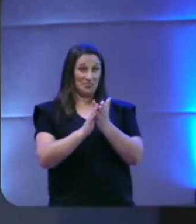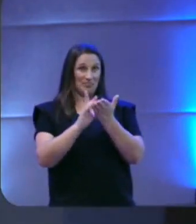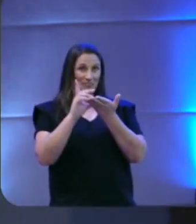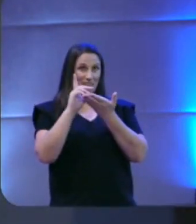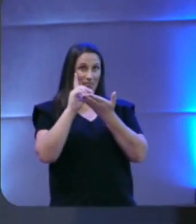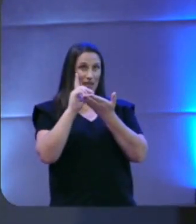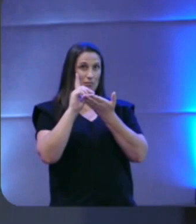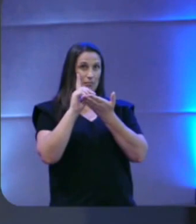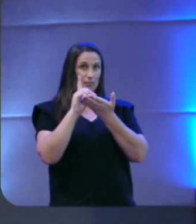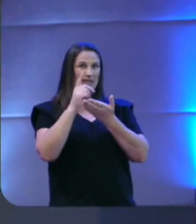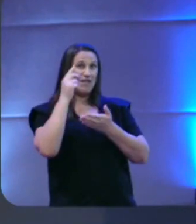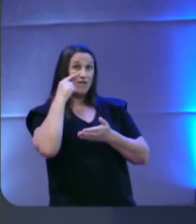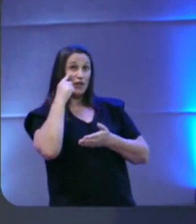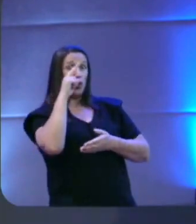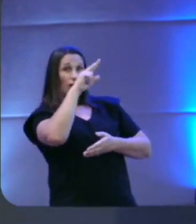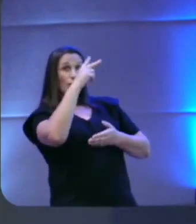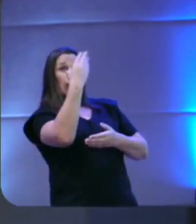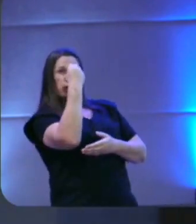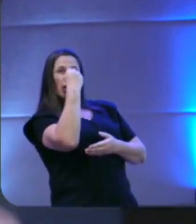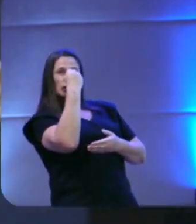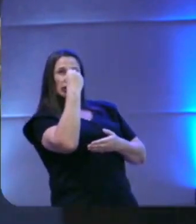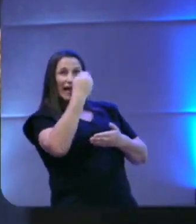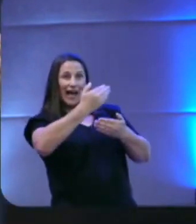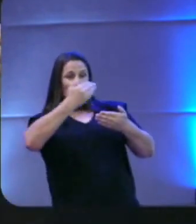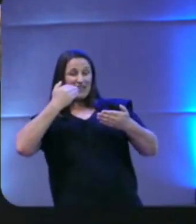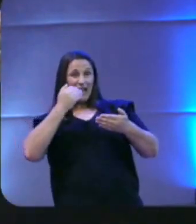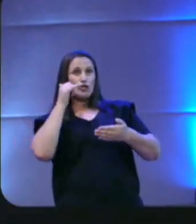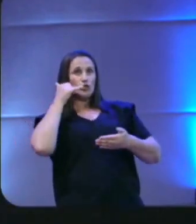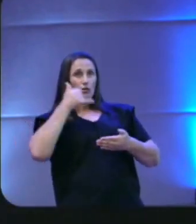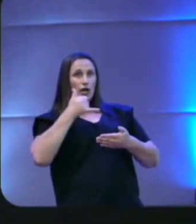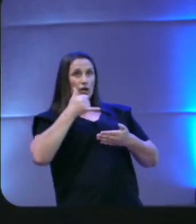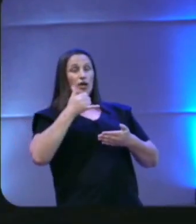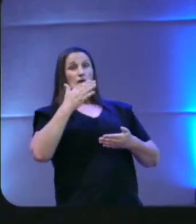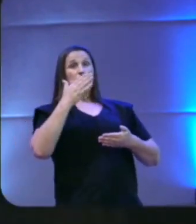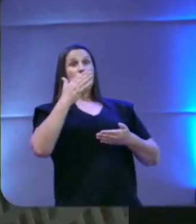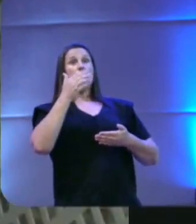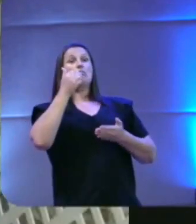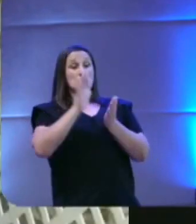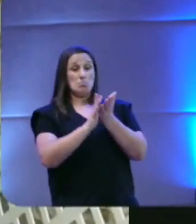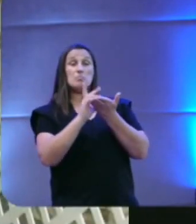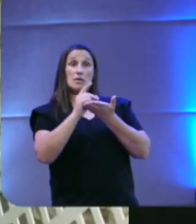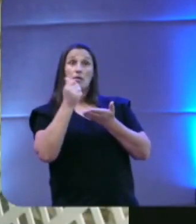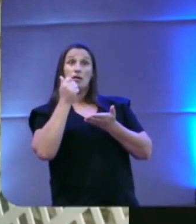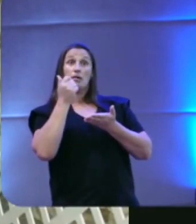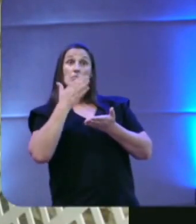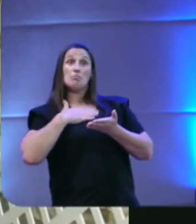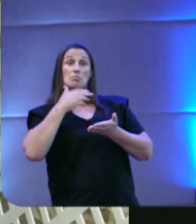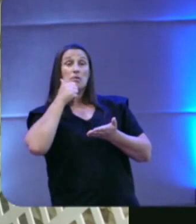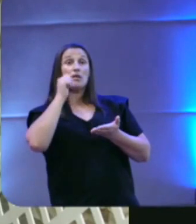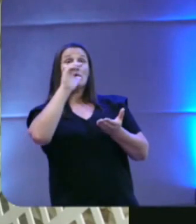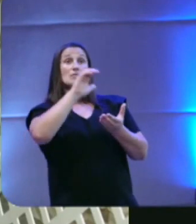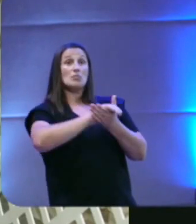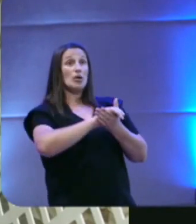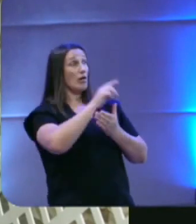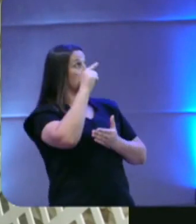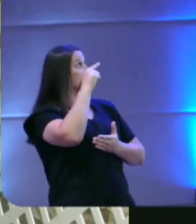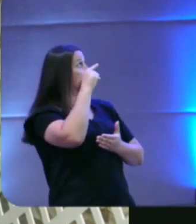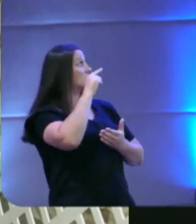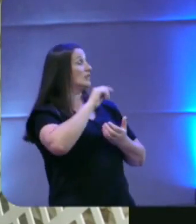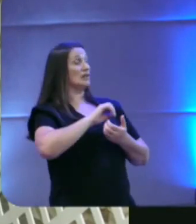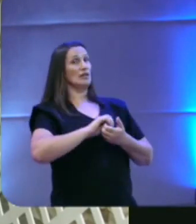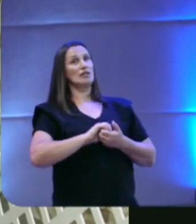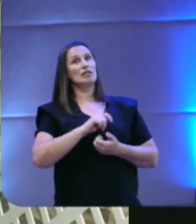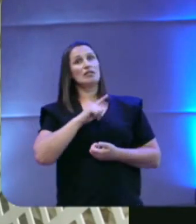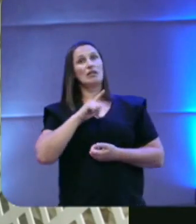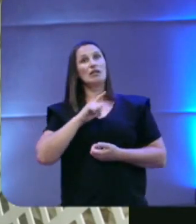atrás do celular da Mina ali, ó, aquela Bíblia azul? Aquela era a Bíblia da Sheila, que Sheila sentiu de deixar a Bíblia com a Mina.